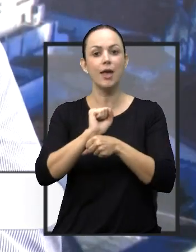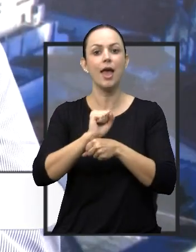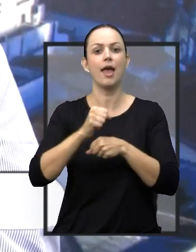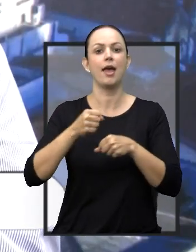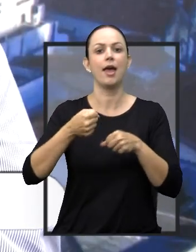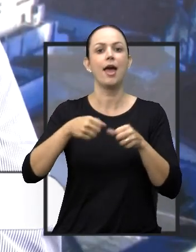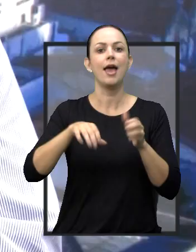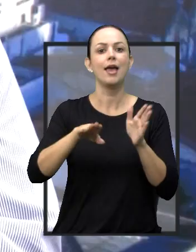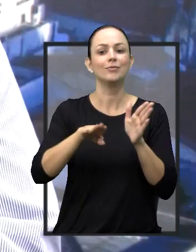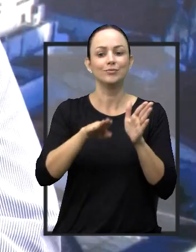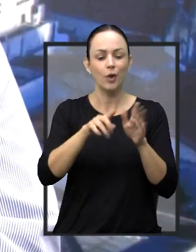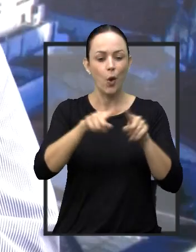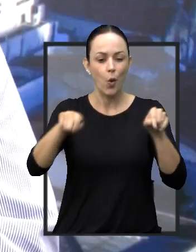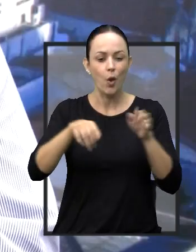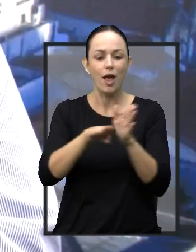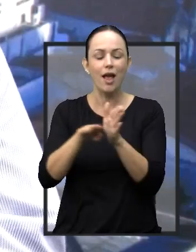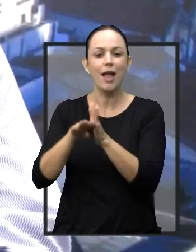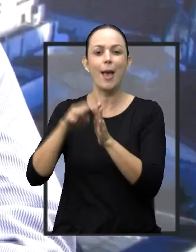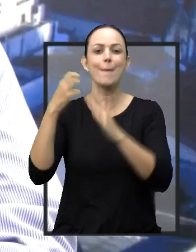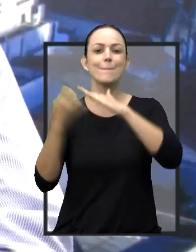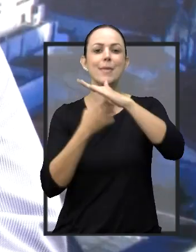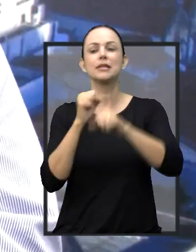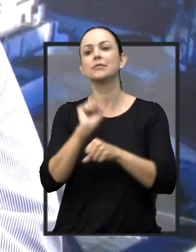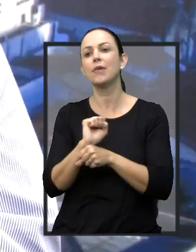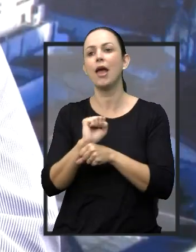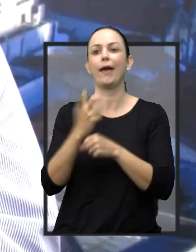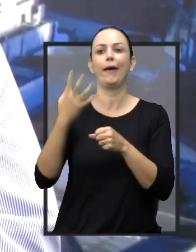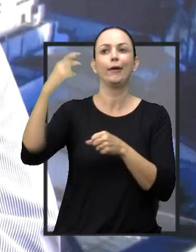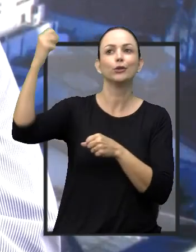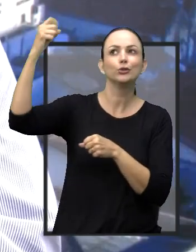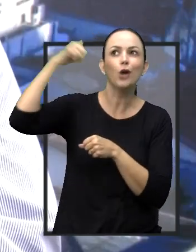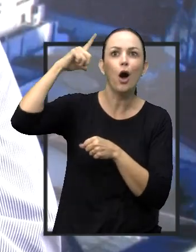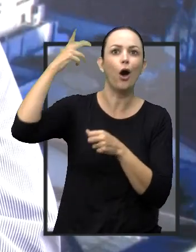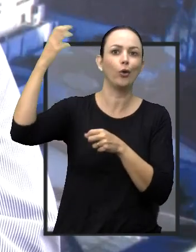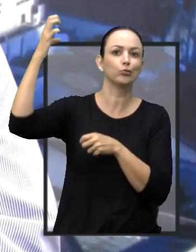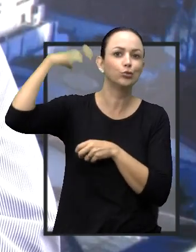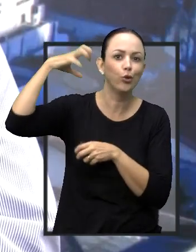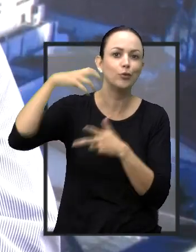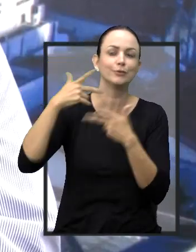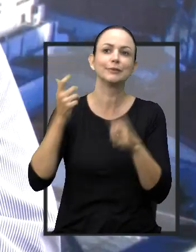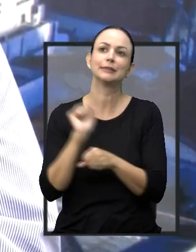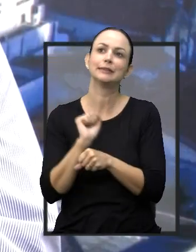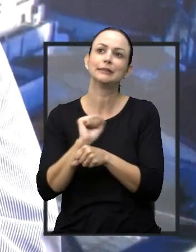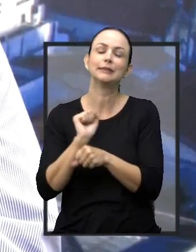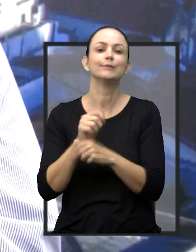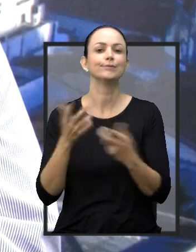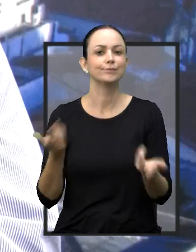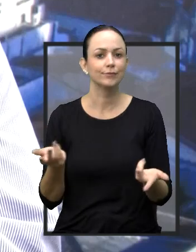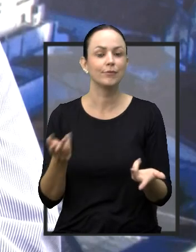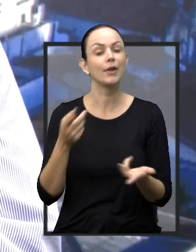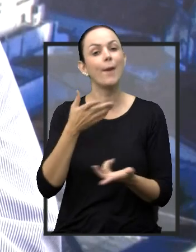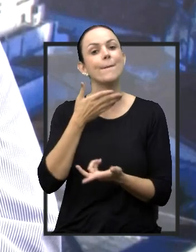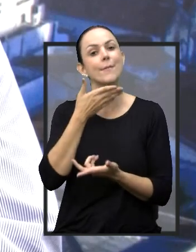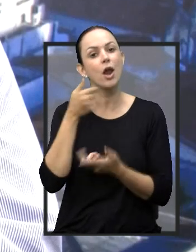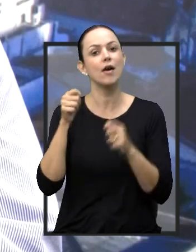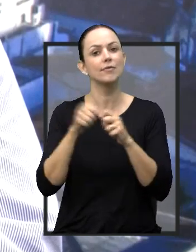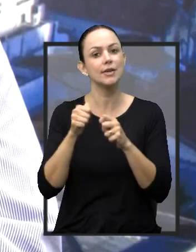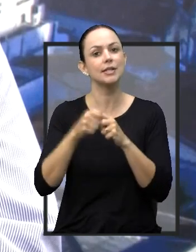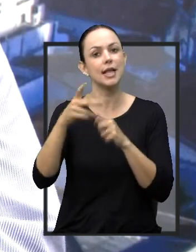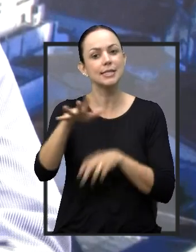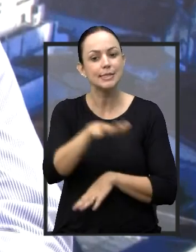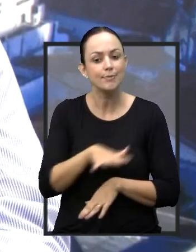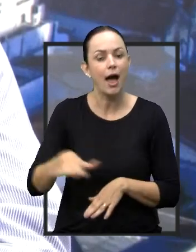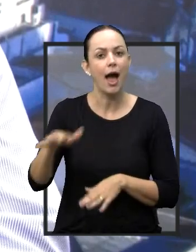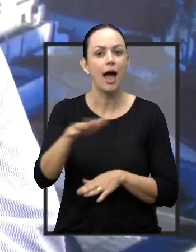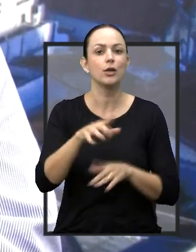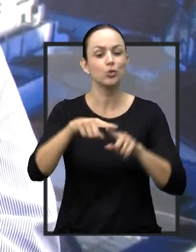empresas, como você disse, ao relento, enfim, né? E a ideia do espaço é de fato dar essa